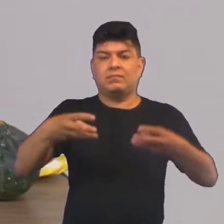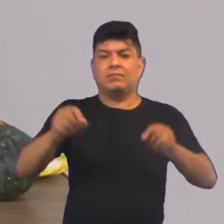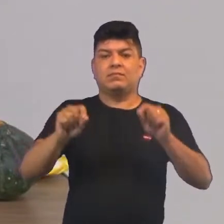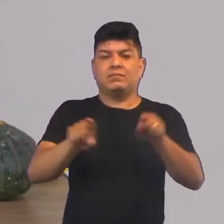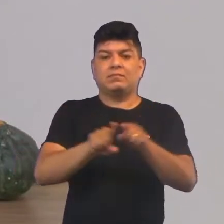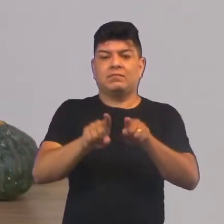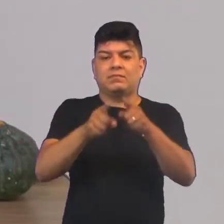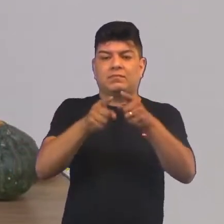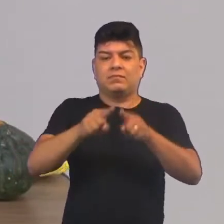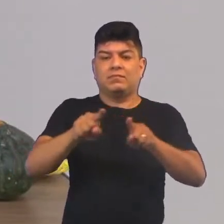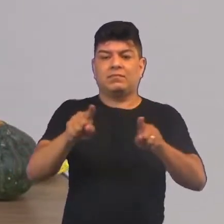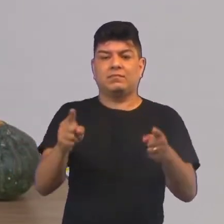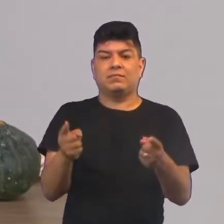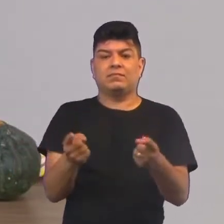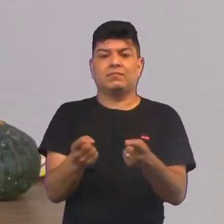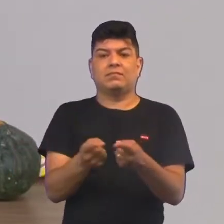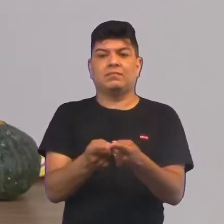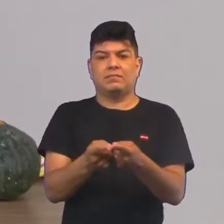abobrinha.